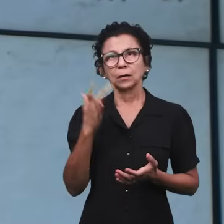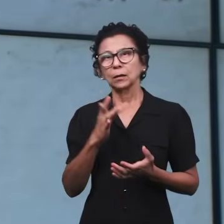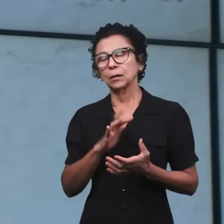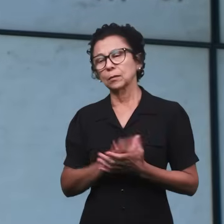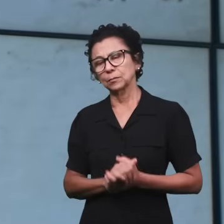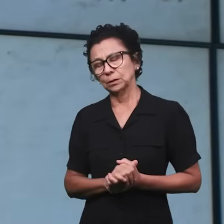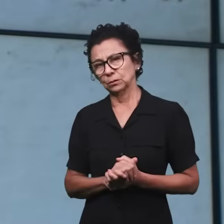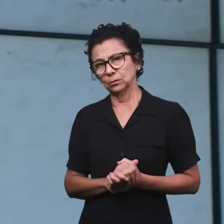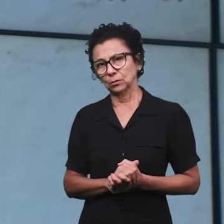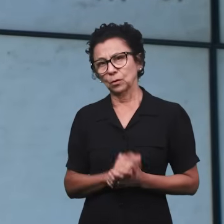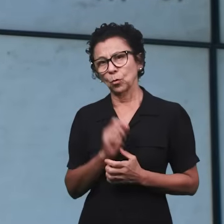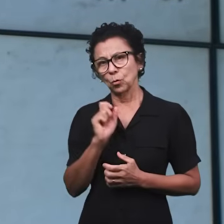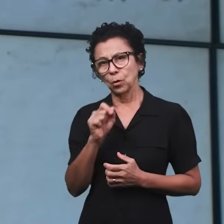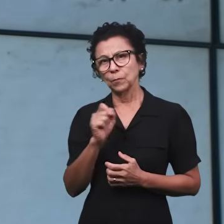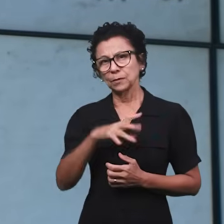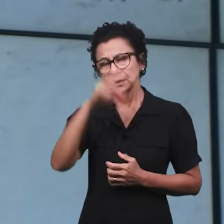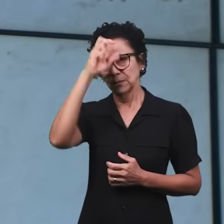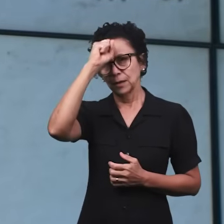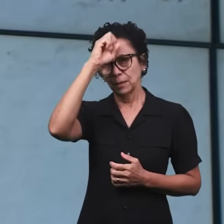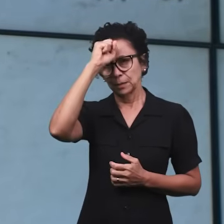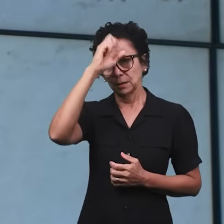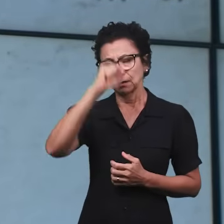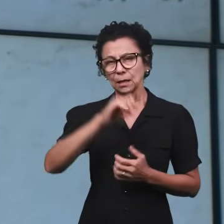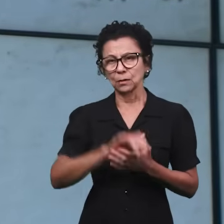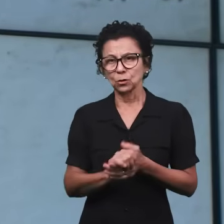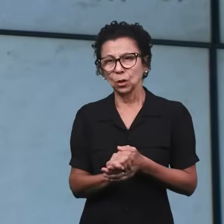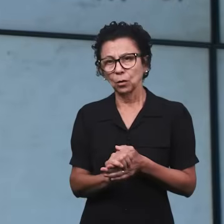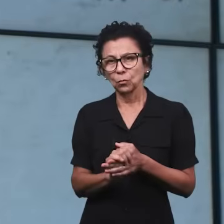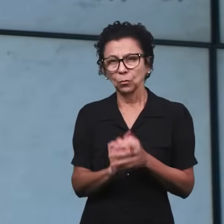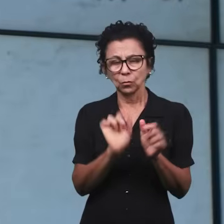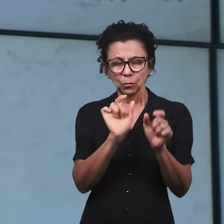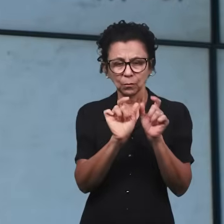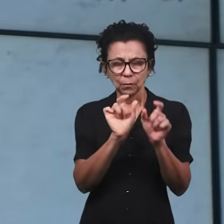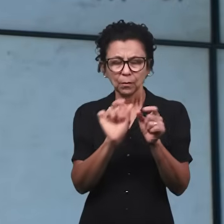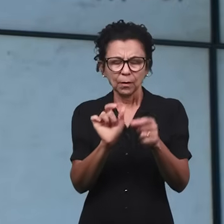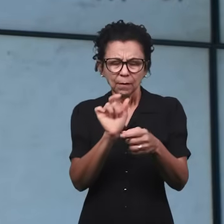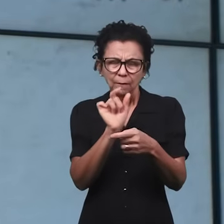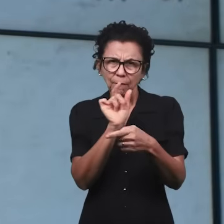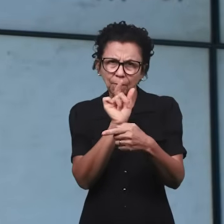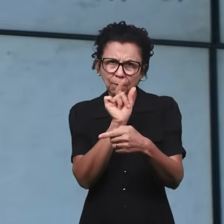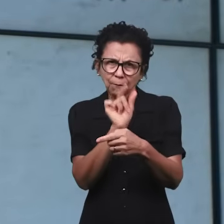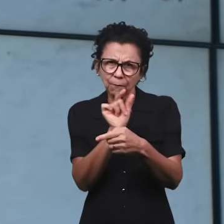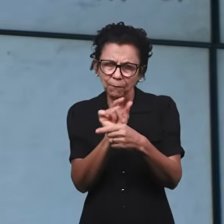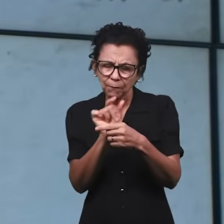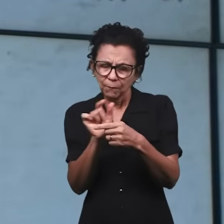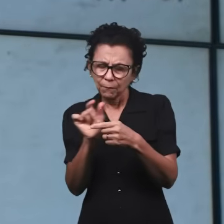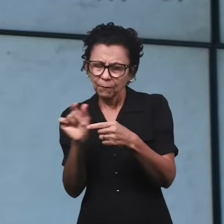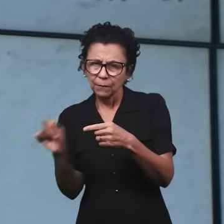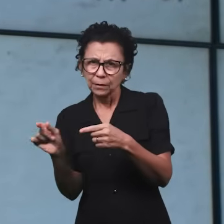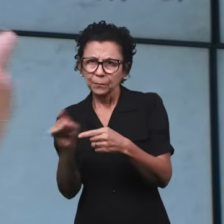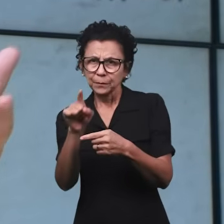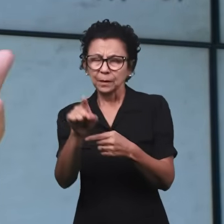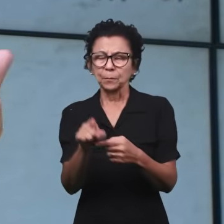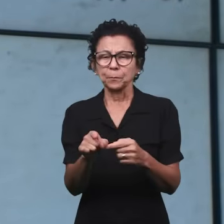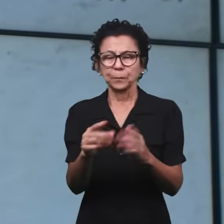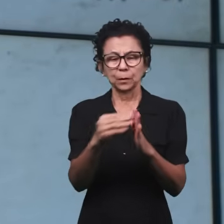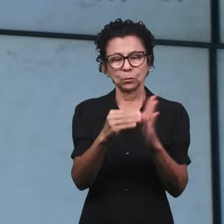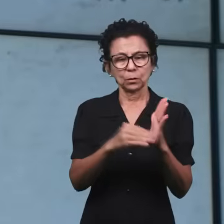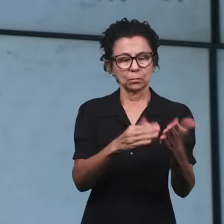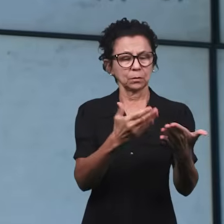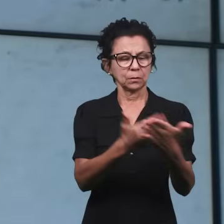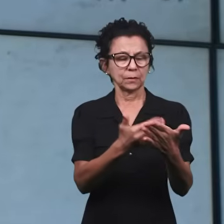absorvendo só pequenos fragmentos de alguma coisa, né? Isso é muito da nossa geração, desses dias que a gente vive. Você vai estudar um